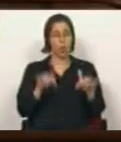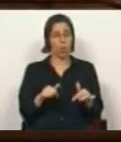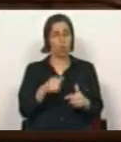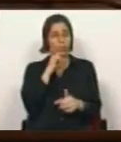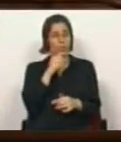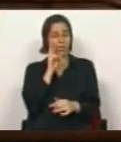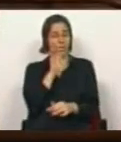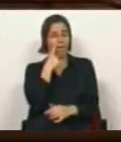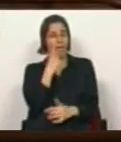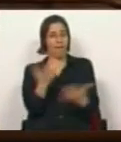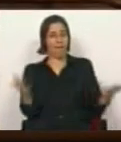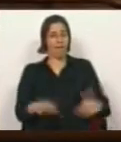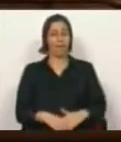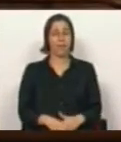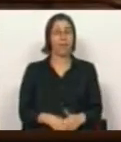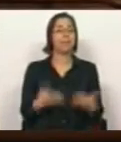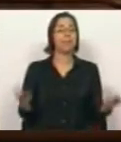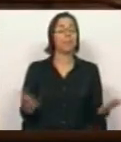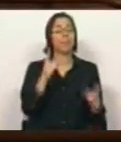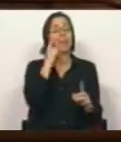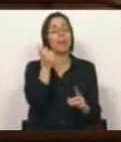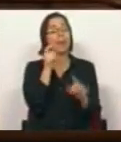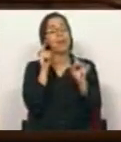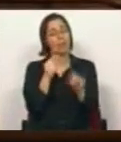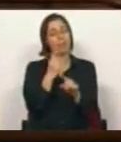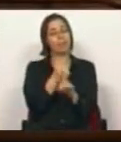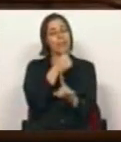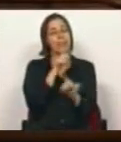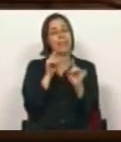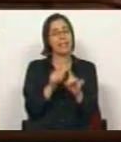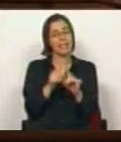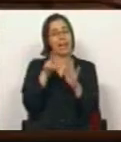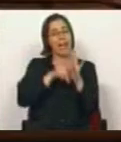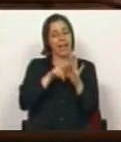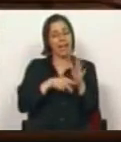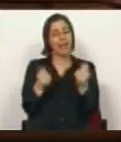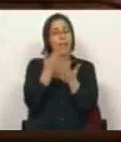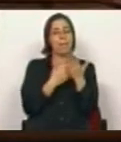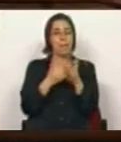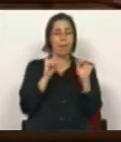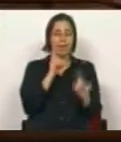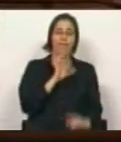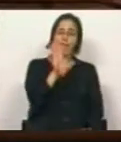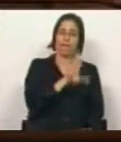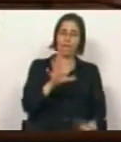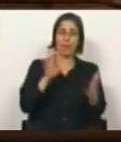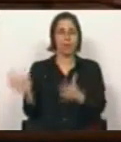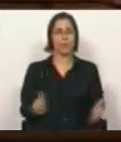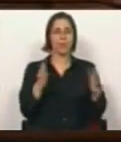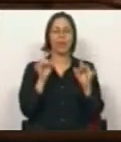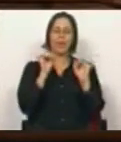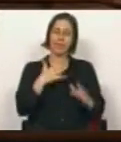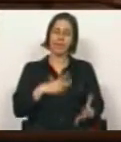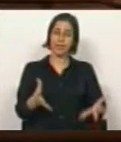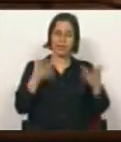hoje podemos constatar. É que a procura também é decisiva nas regras do mercado e nos modos de produção. E é isso